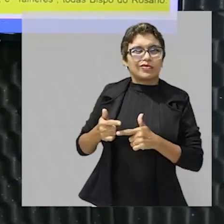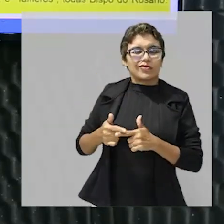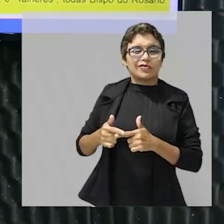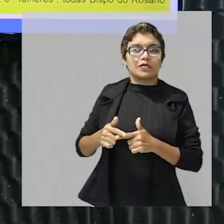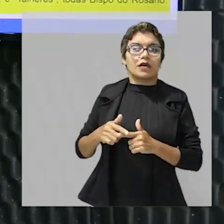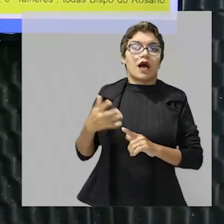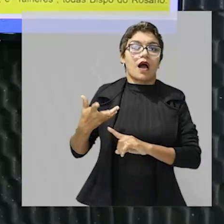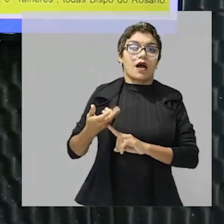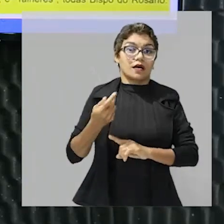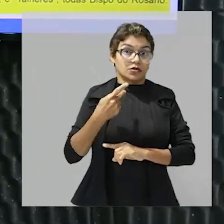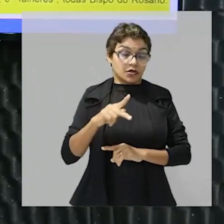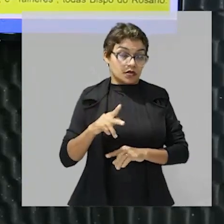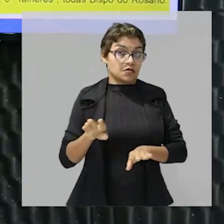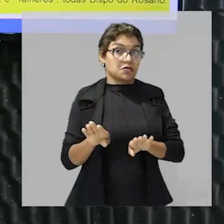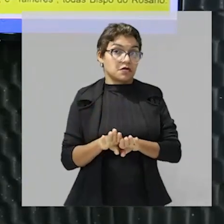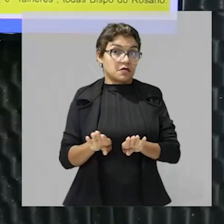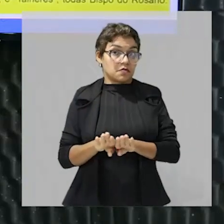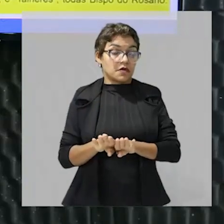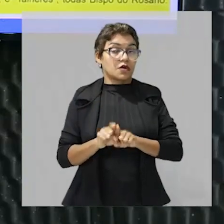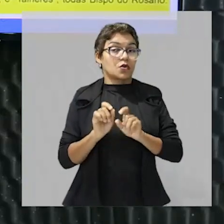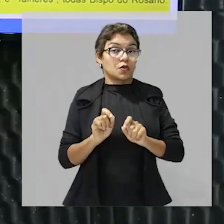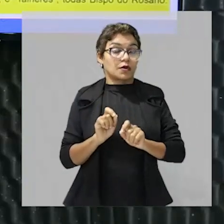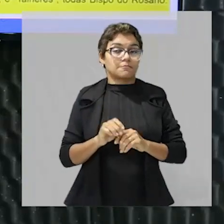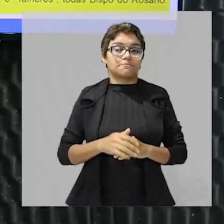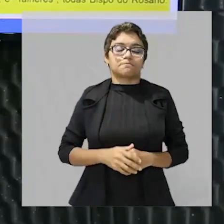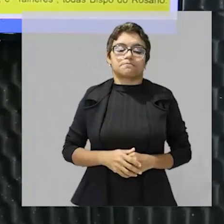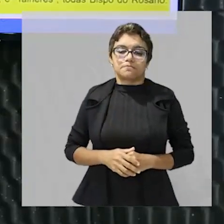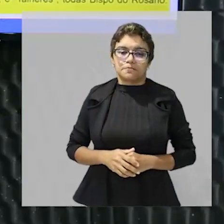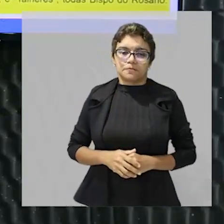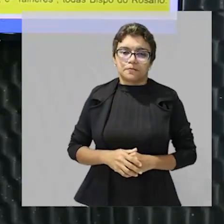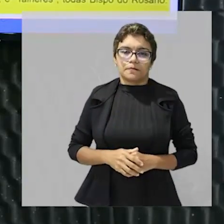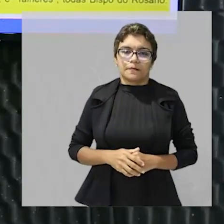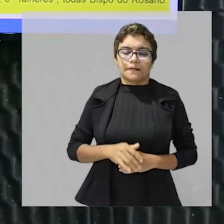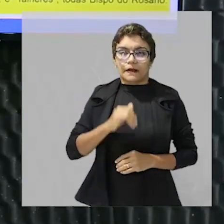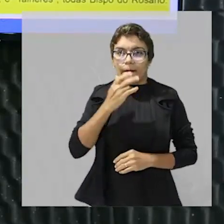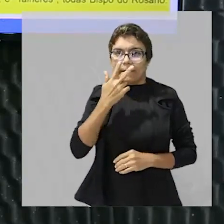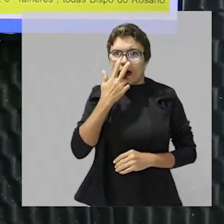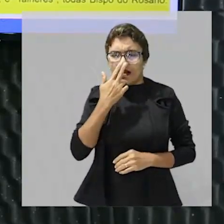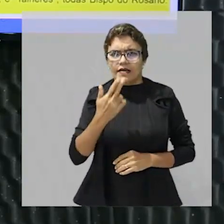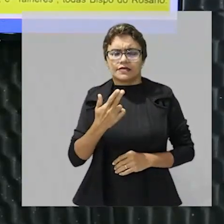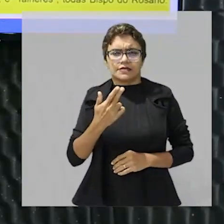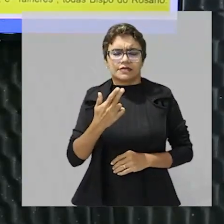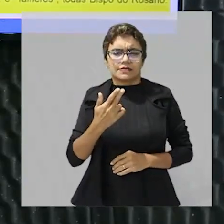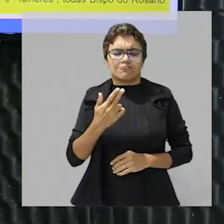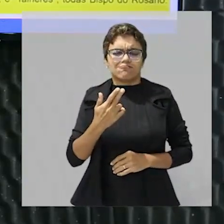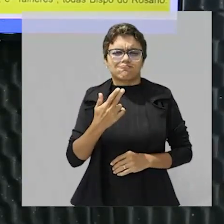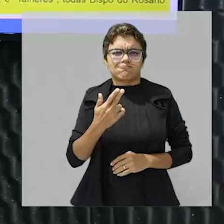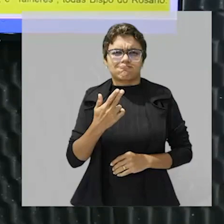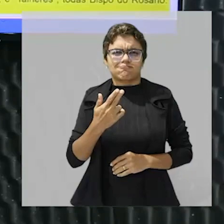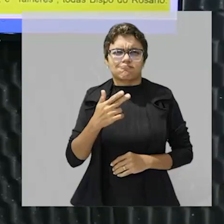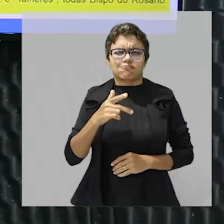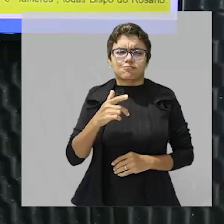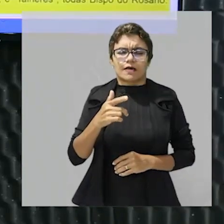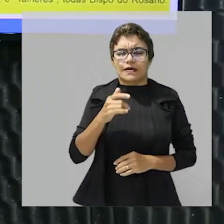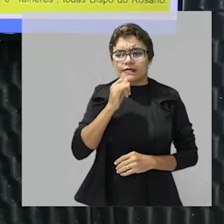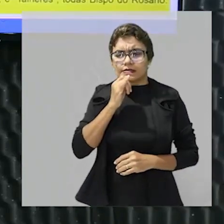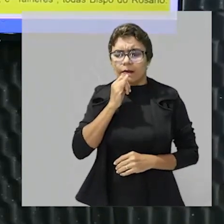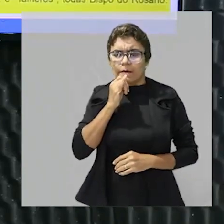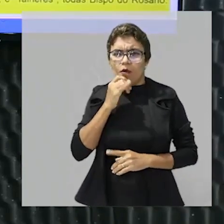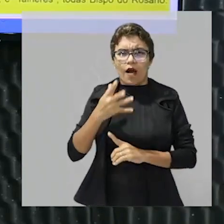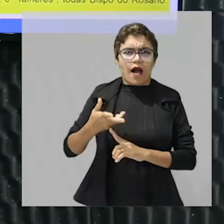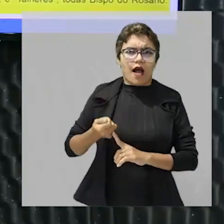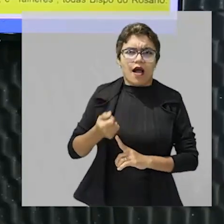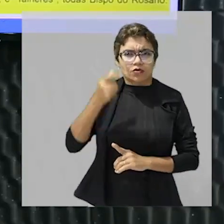dele também pode ser considerada e incluída em arte do inconsciente, porque ela trabalha com outra camada de